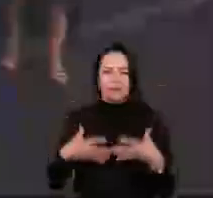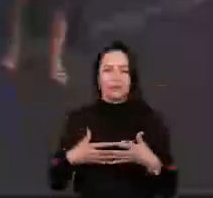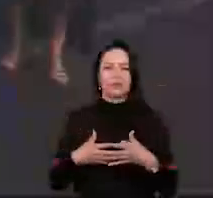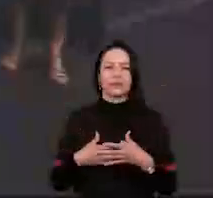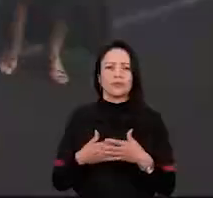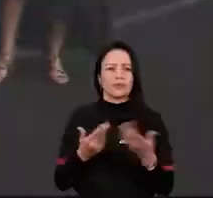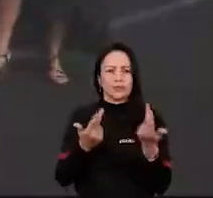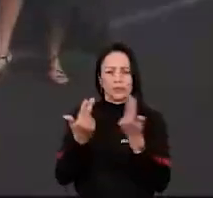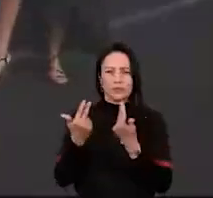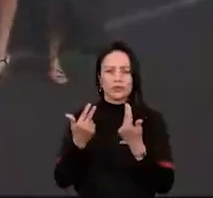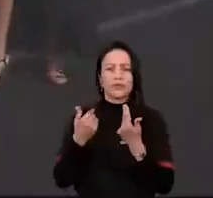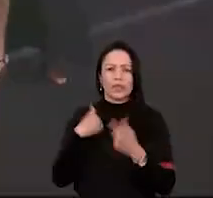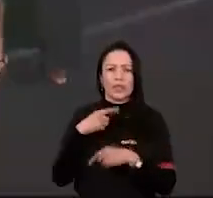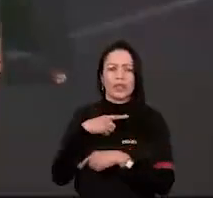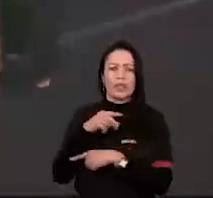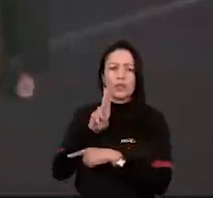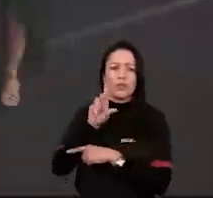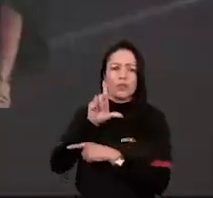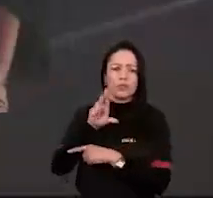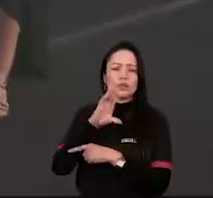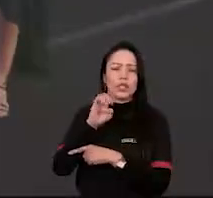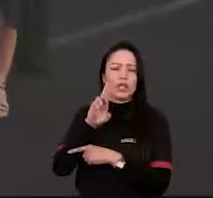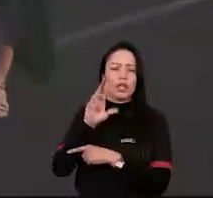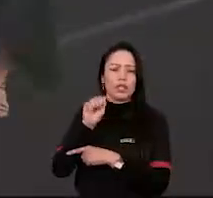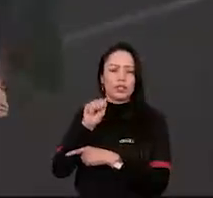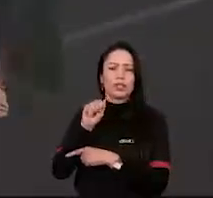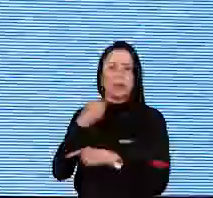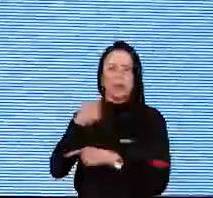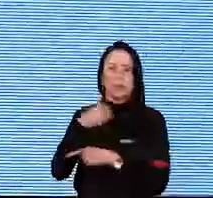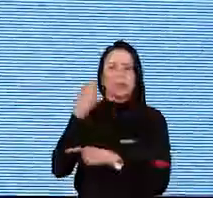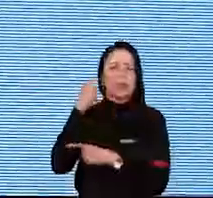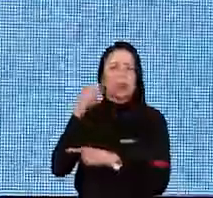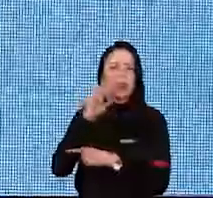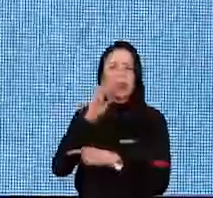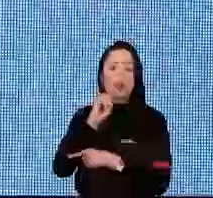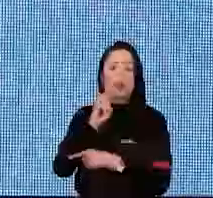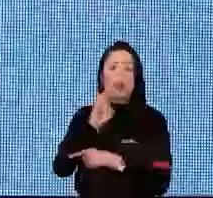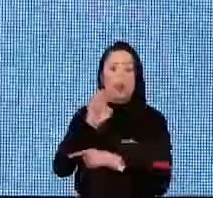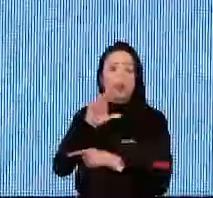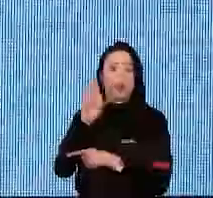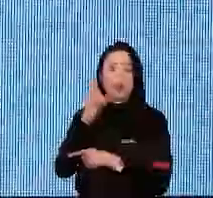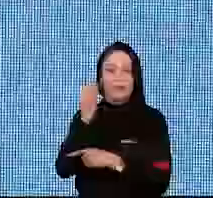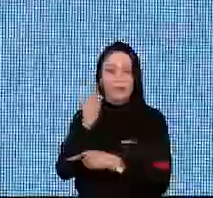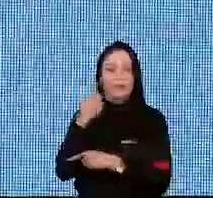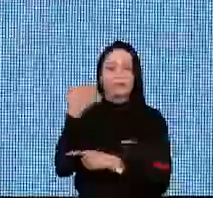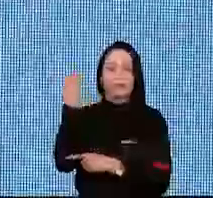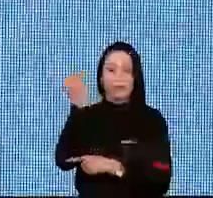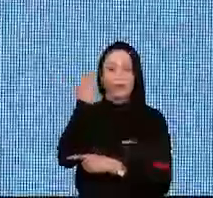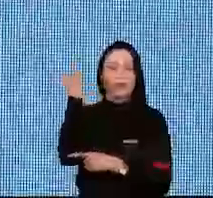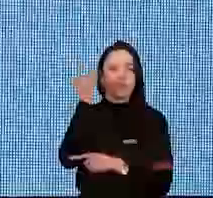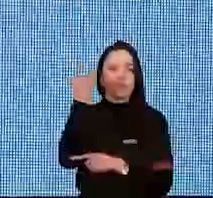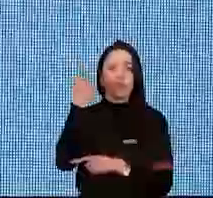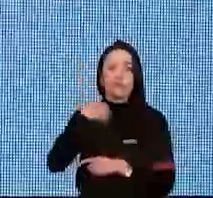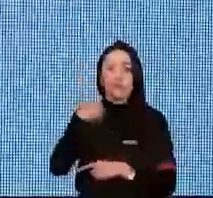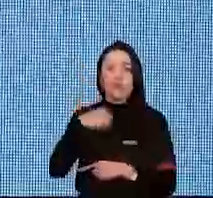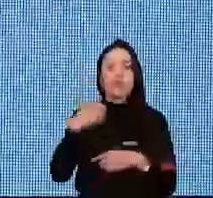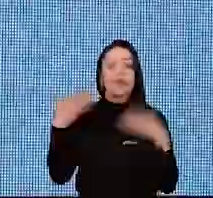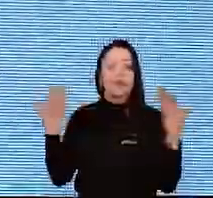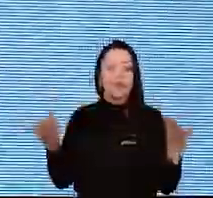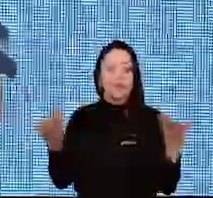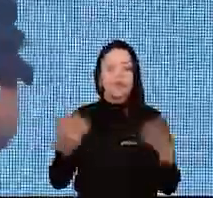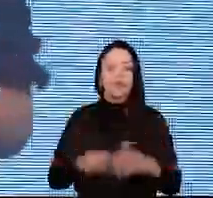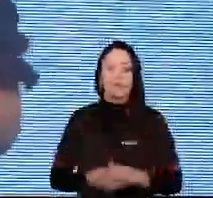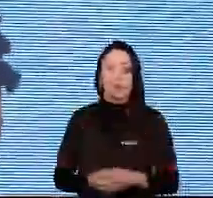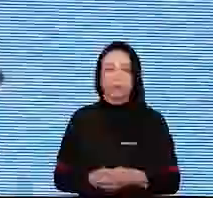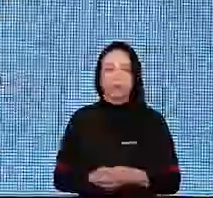quando você tem úlcera, você tem que desinflamar. Essa orelha é muito importante você olhar, entender, para escolher qual a potência desse